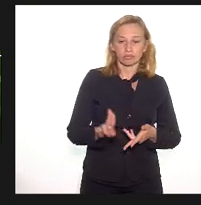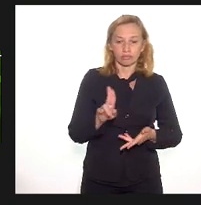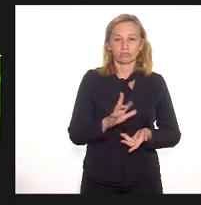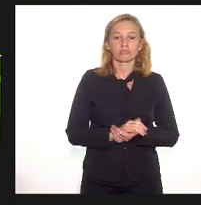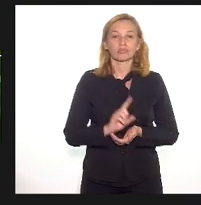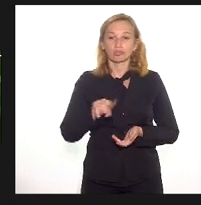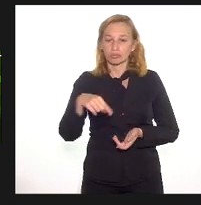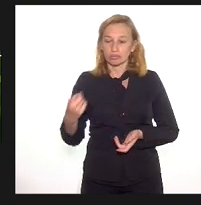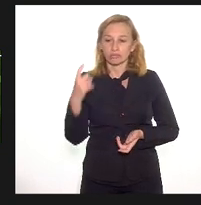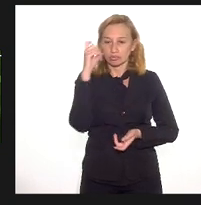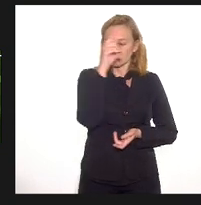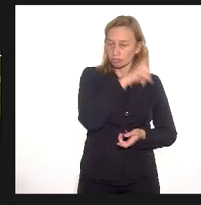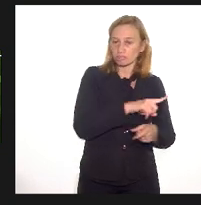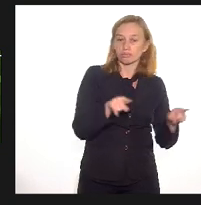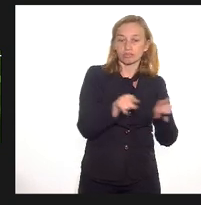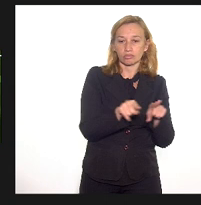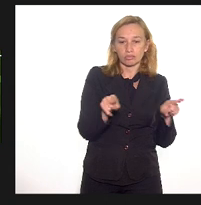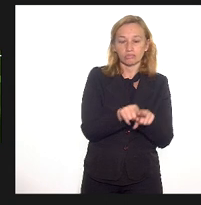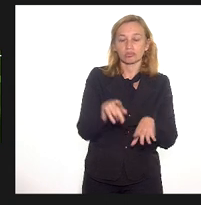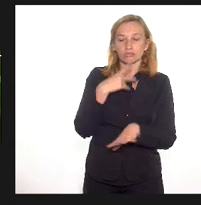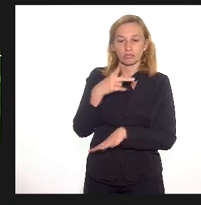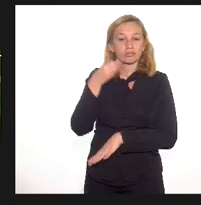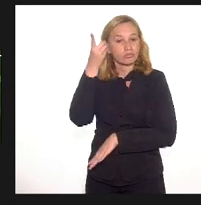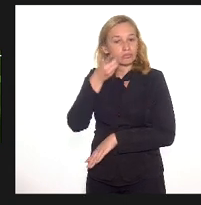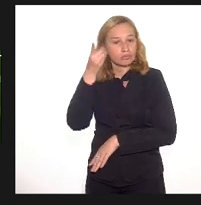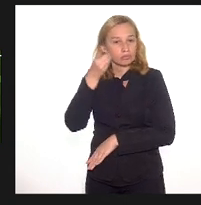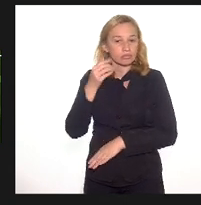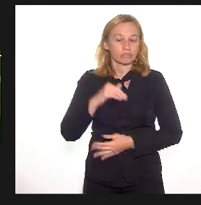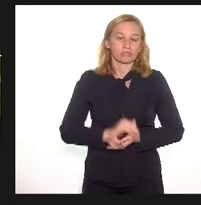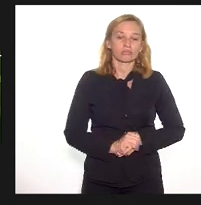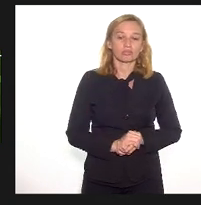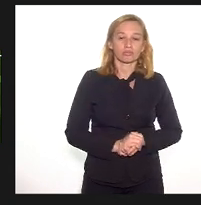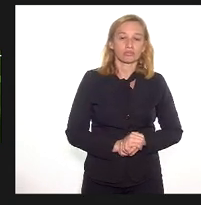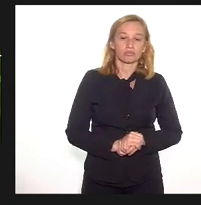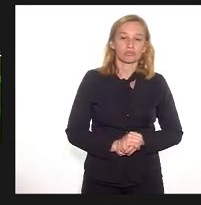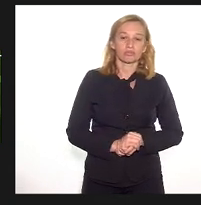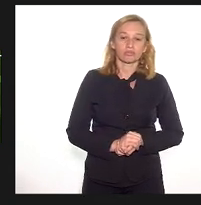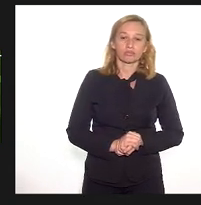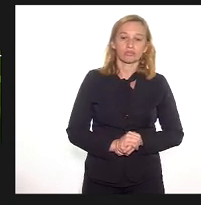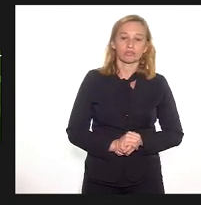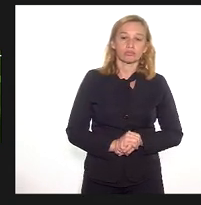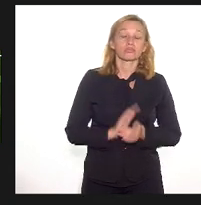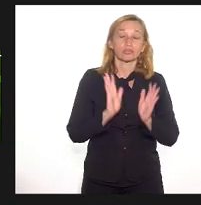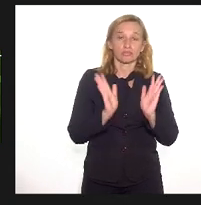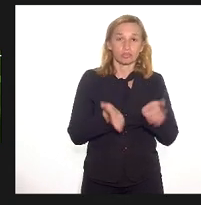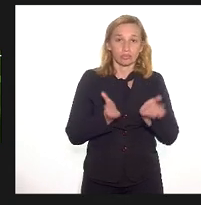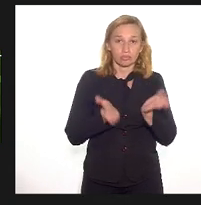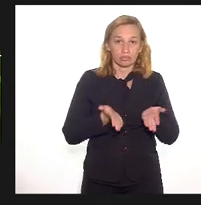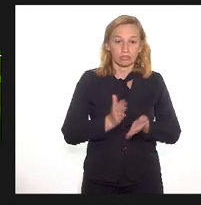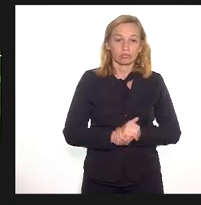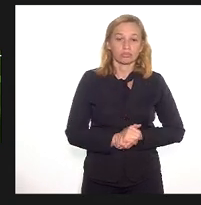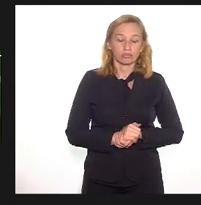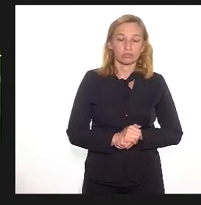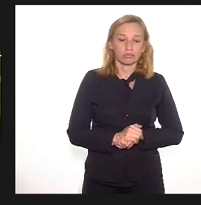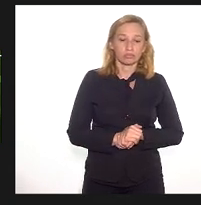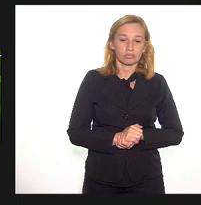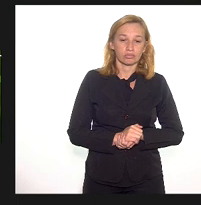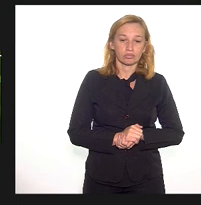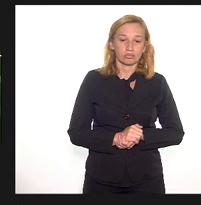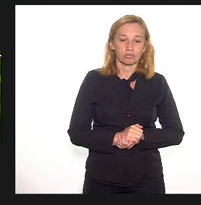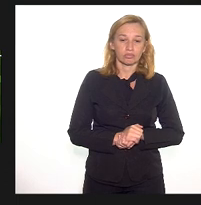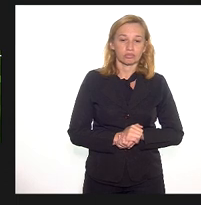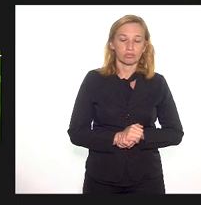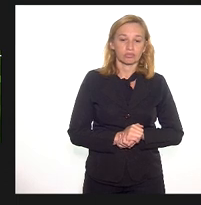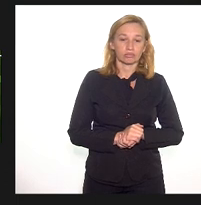Outra dificuldade que foi colocada, deputados e deputadas, diz respeito ao fato de que hoje há